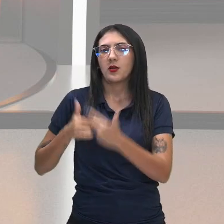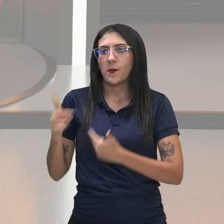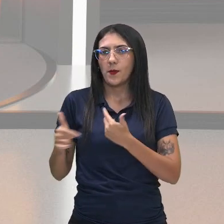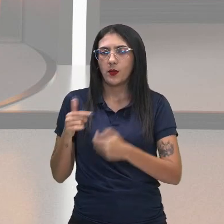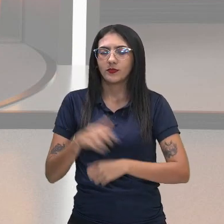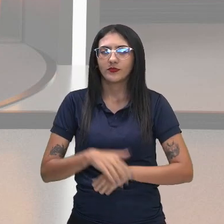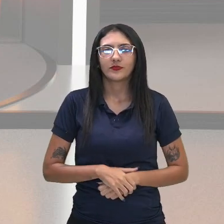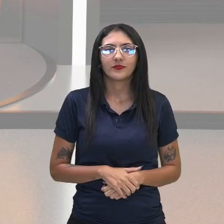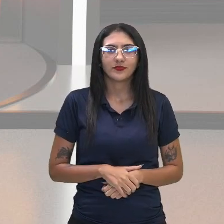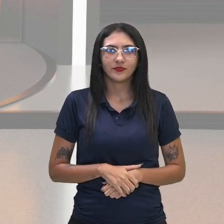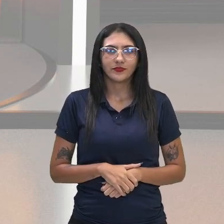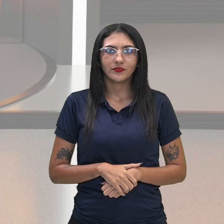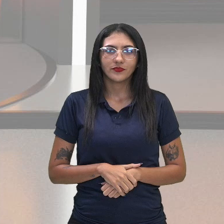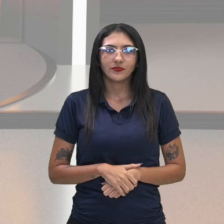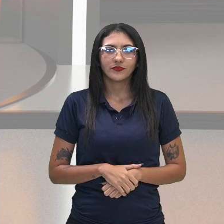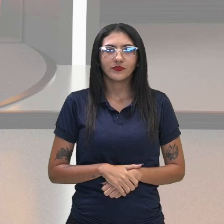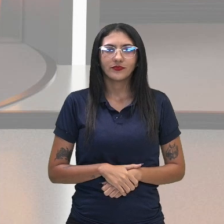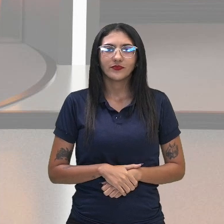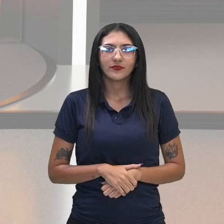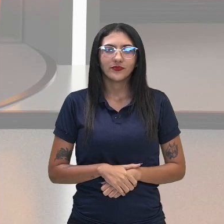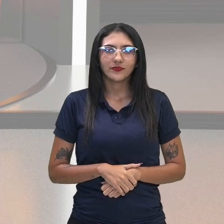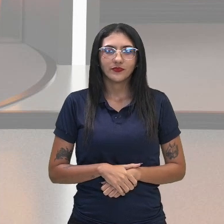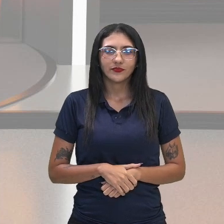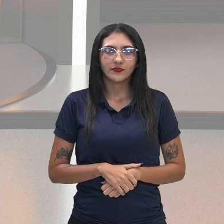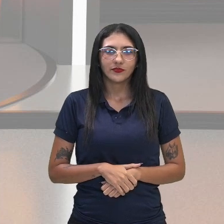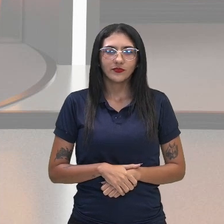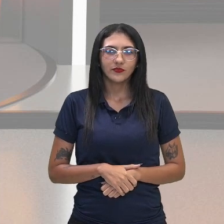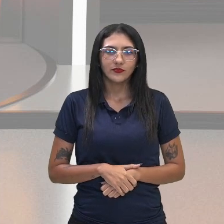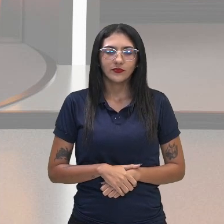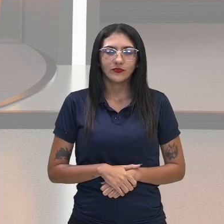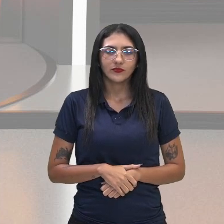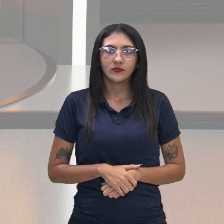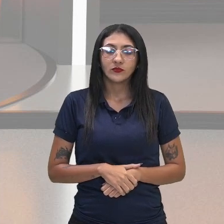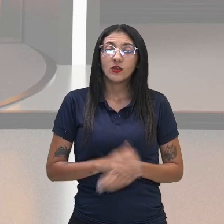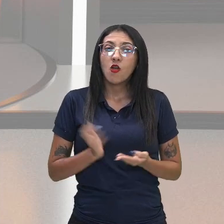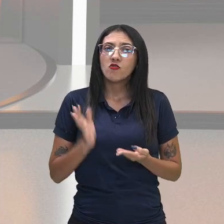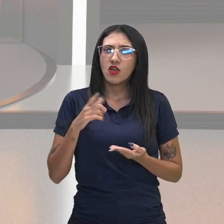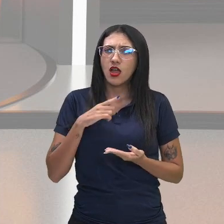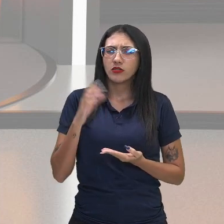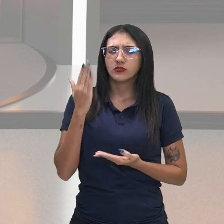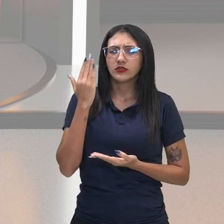bom? Continuando, então já que a gente já entendeu o